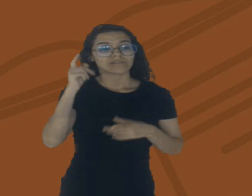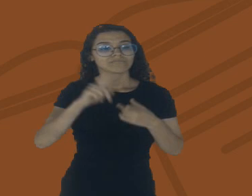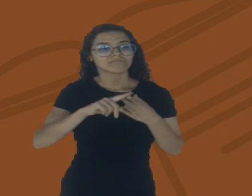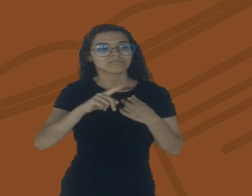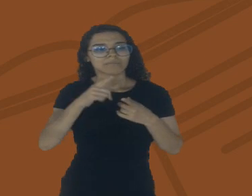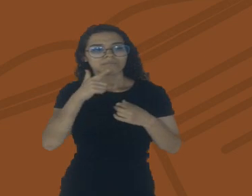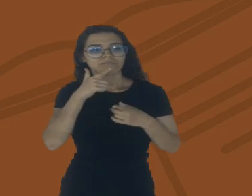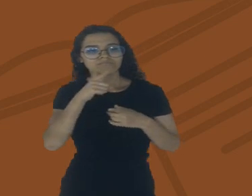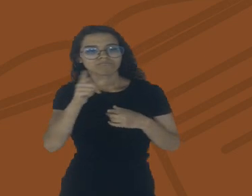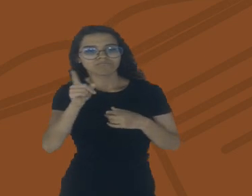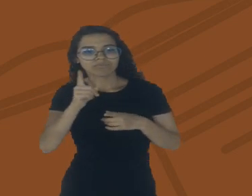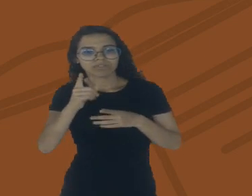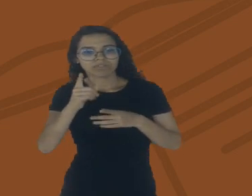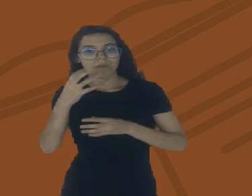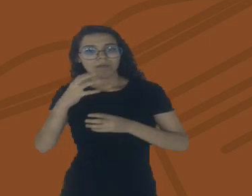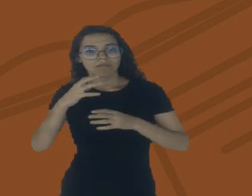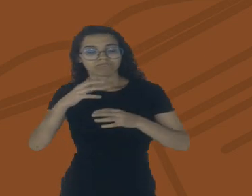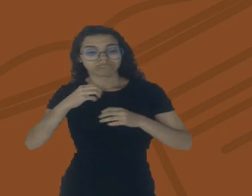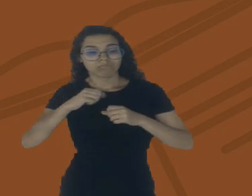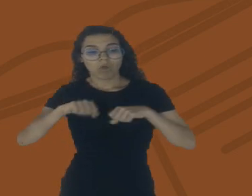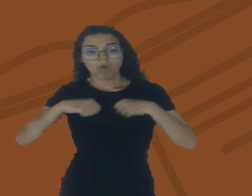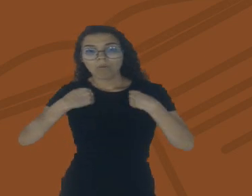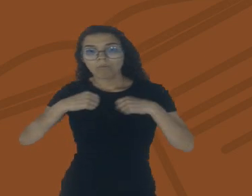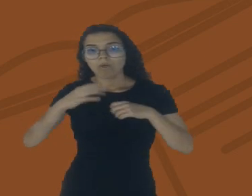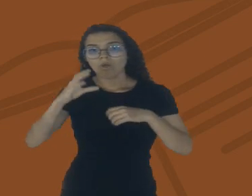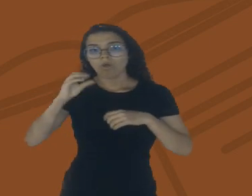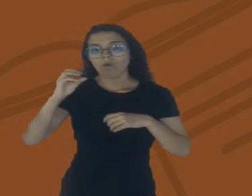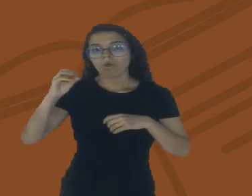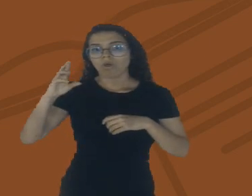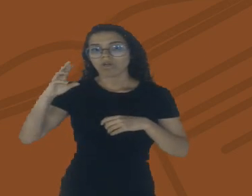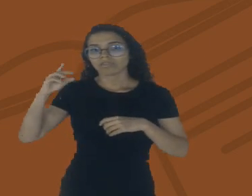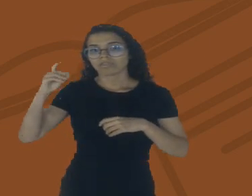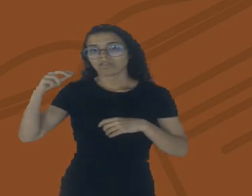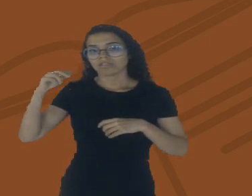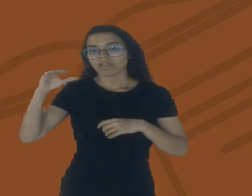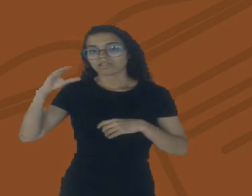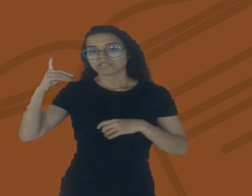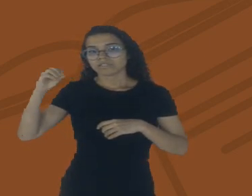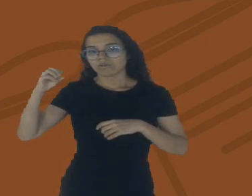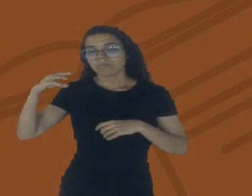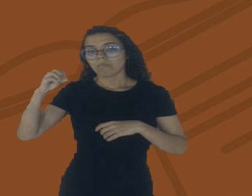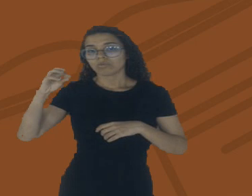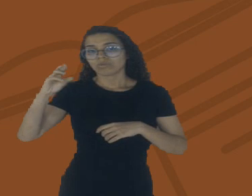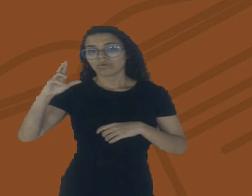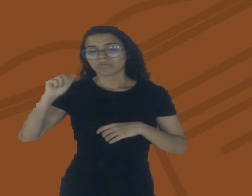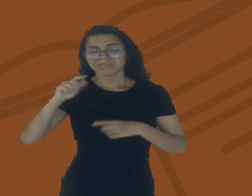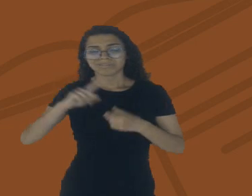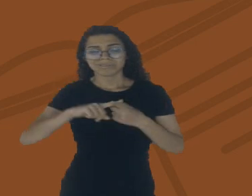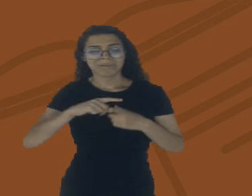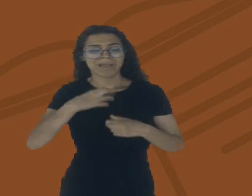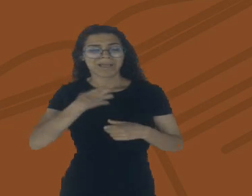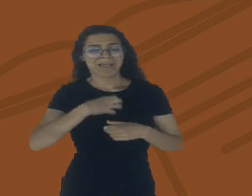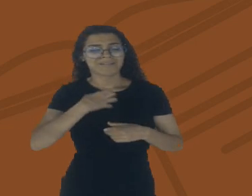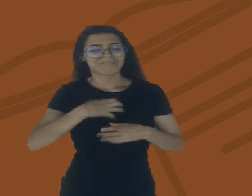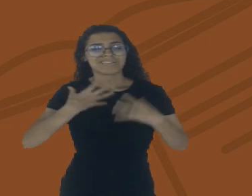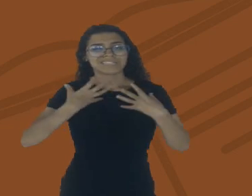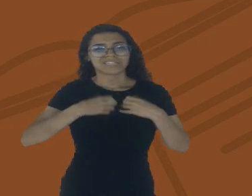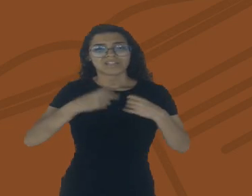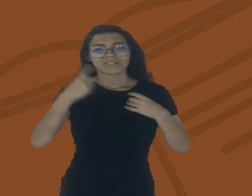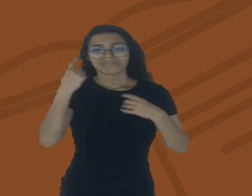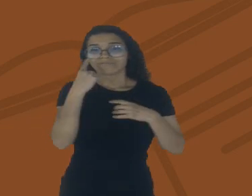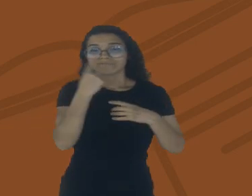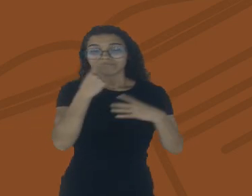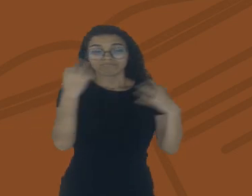e desempenho motor, além de irritabilidade, cansaço, dores de cabeça, visão turva e alterações